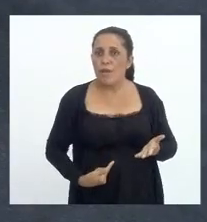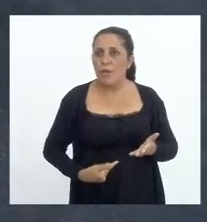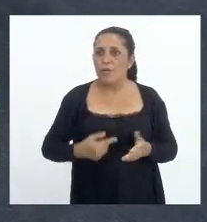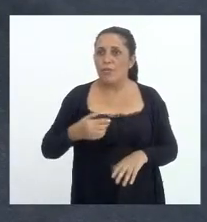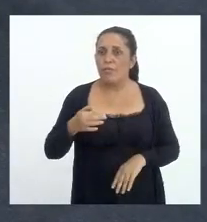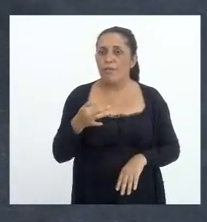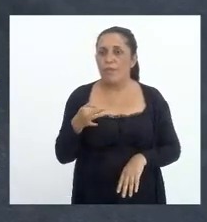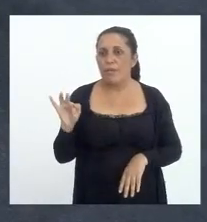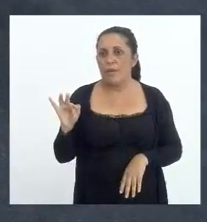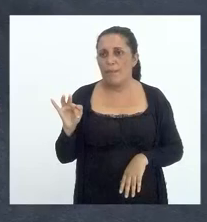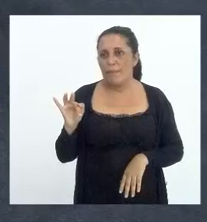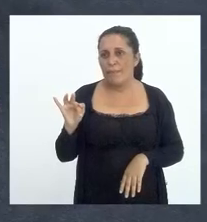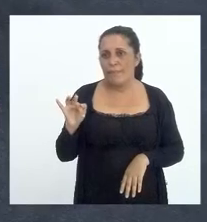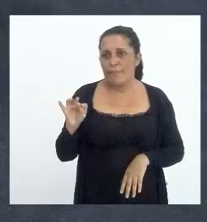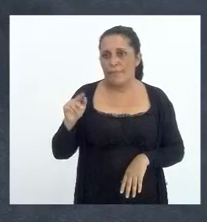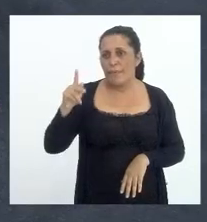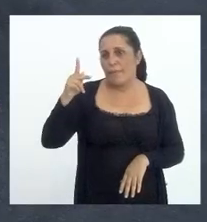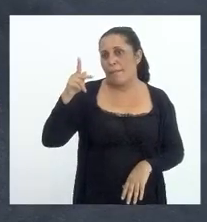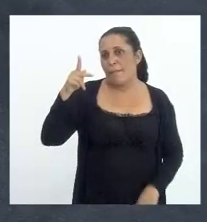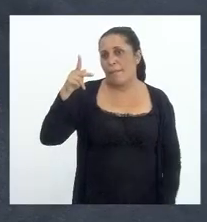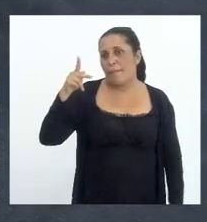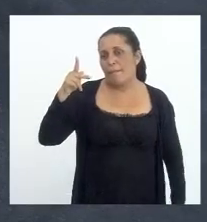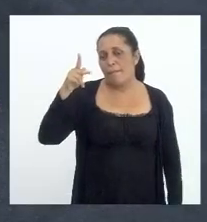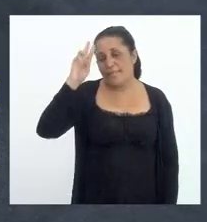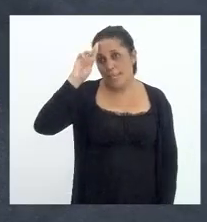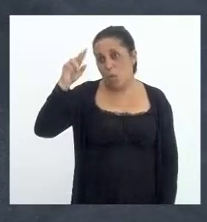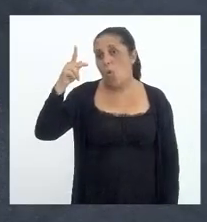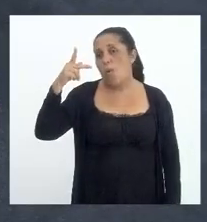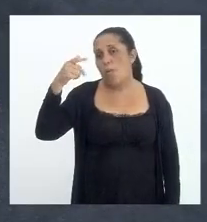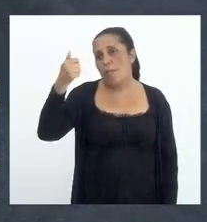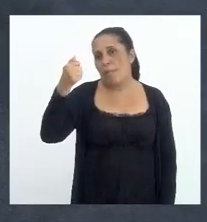senhor Paulo Guedes. Senhor Paulo Guedes.